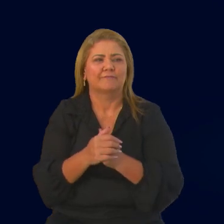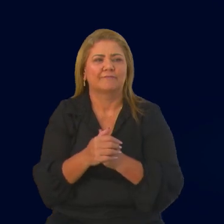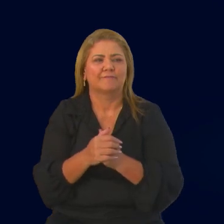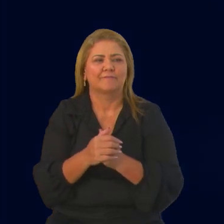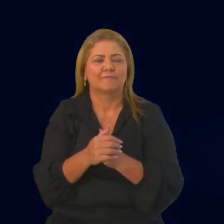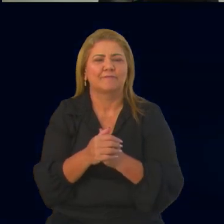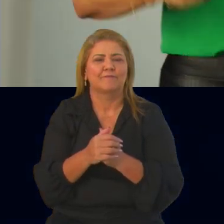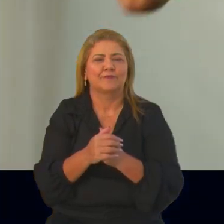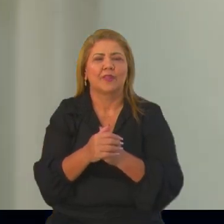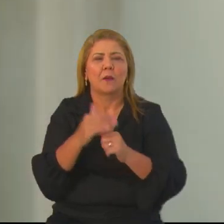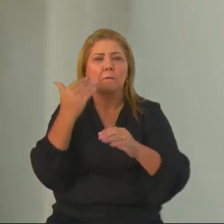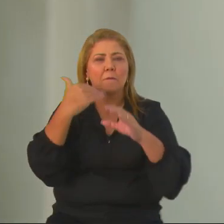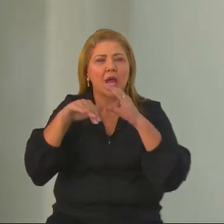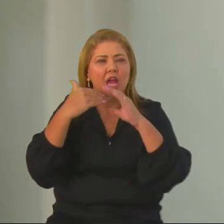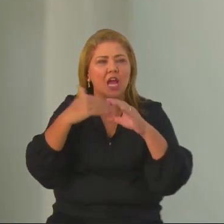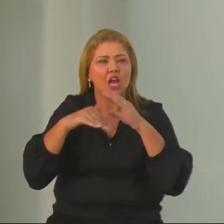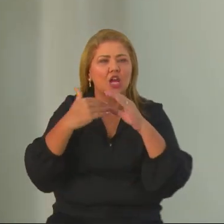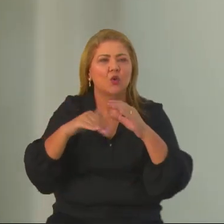seus e-mails?